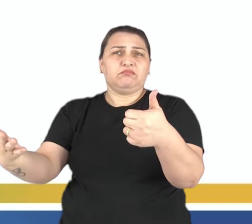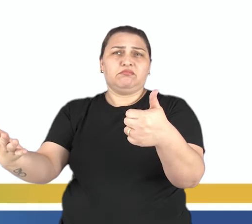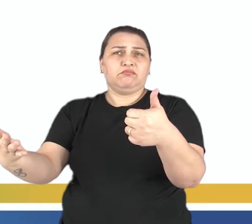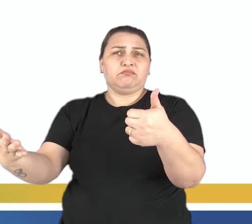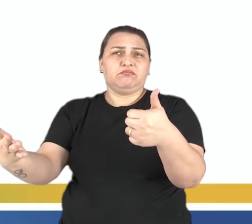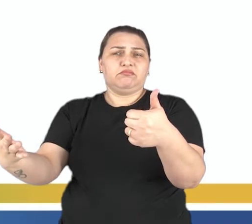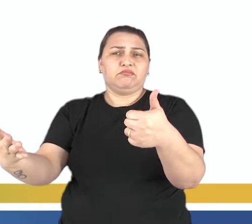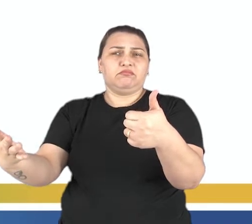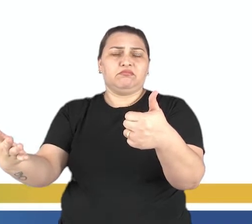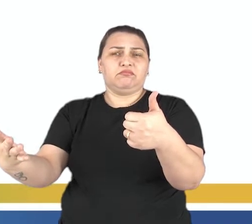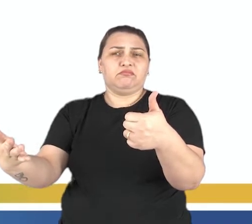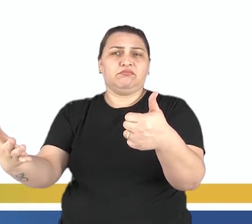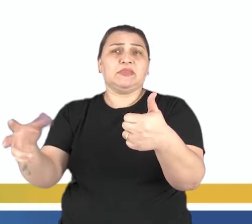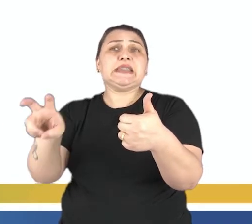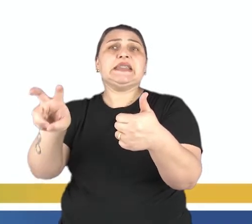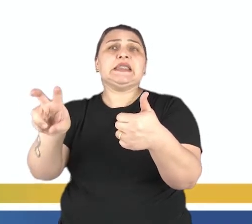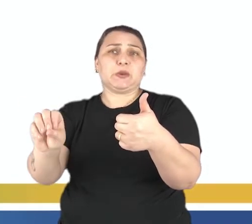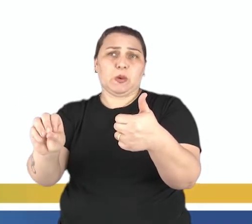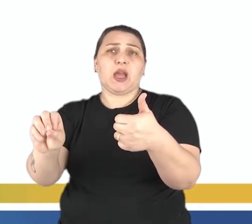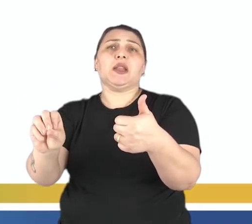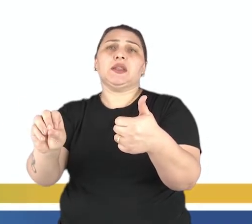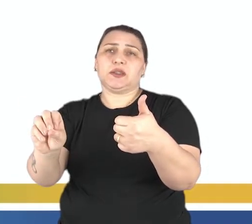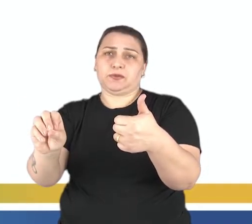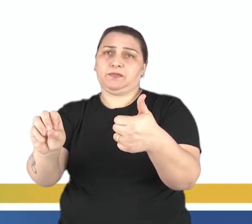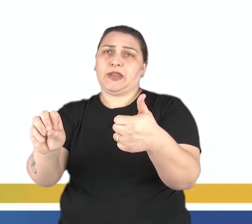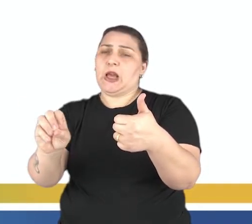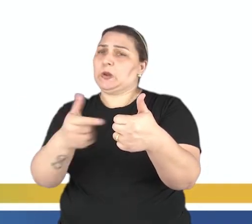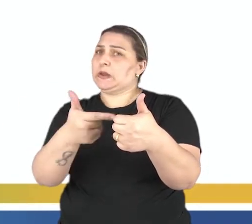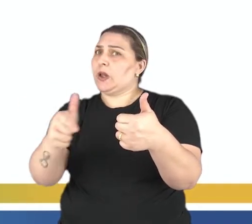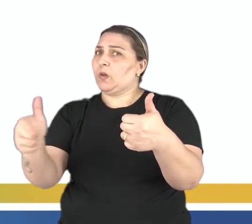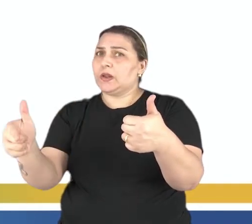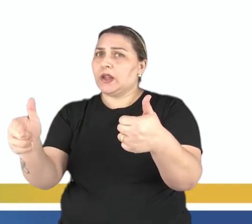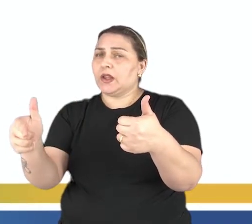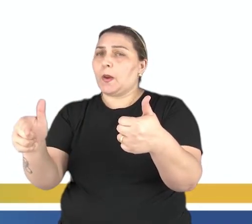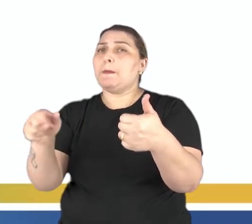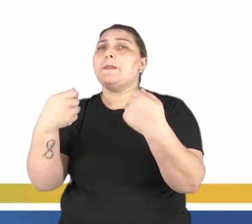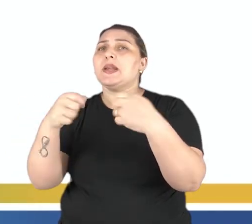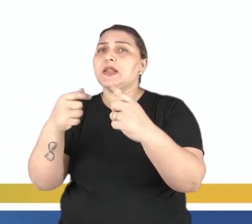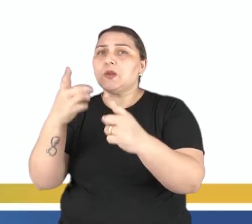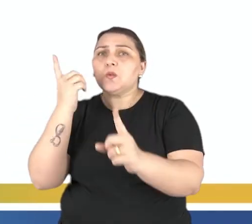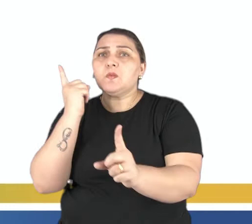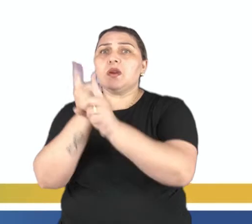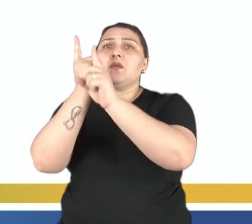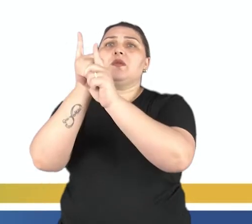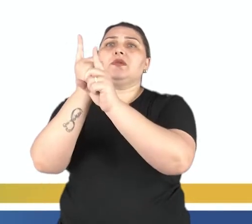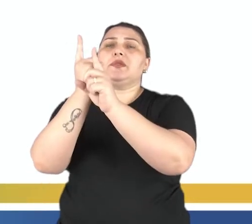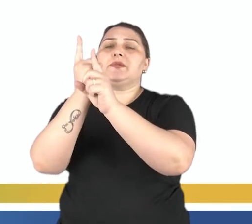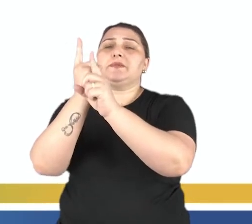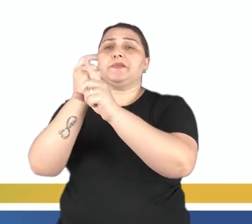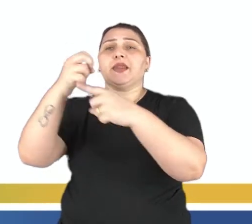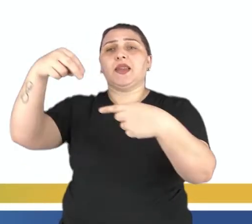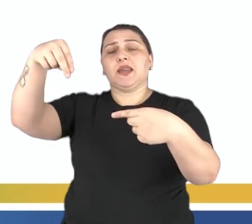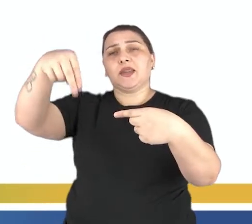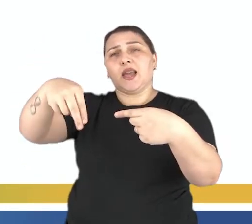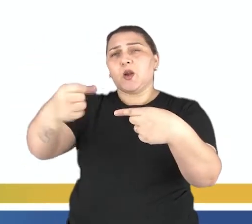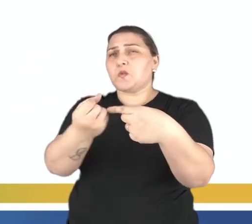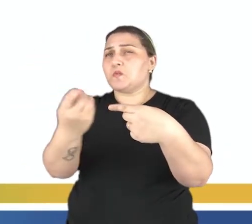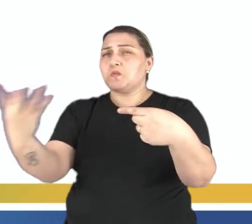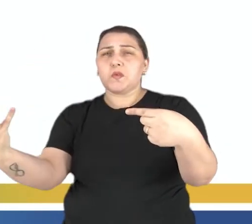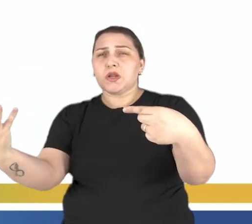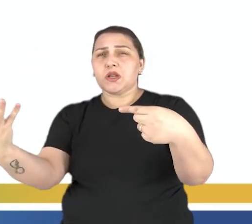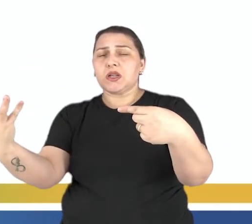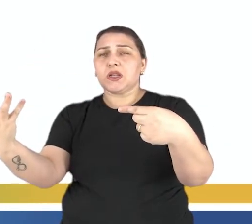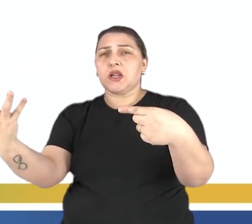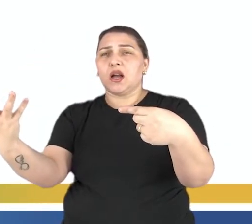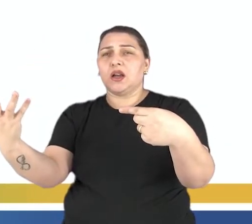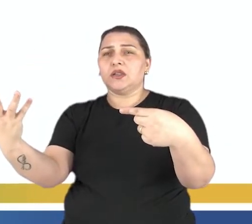termo, A50, bem, eu não tenho, eu terei que descobrir. E N é a quantidade de